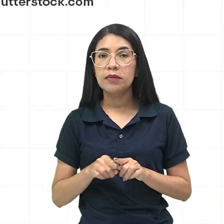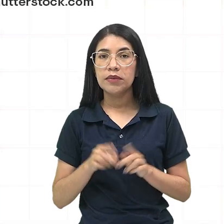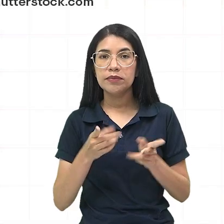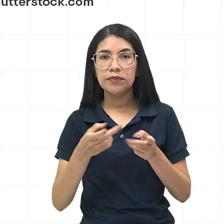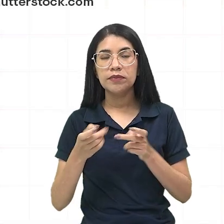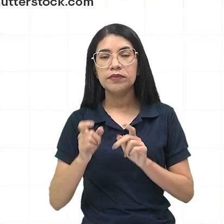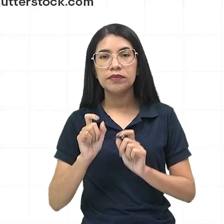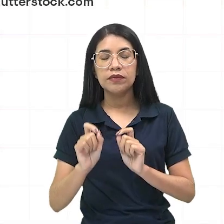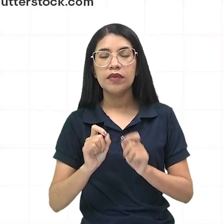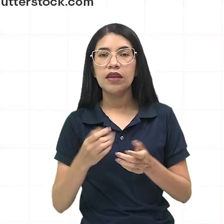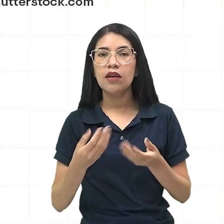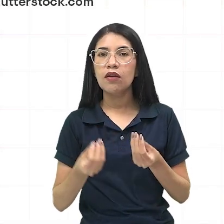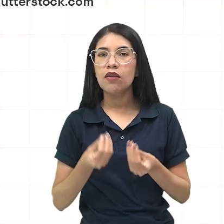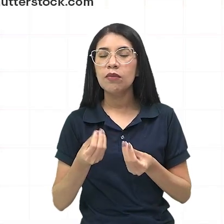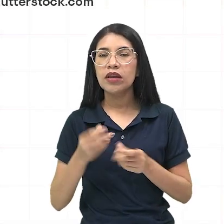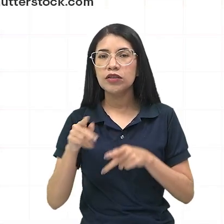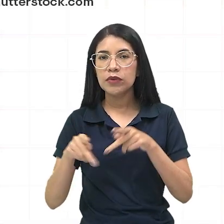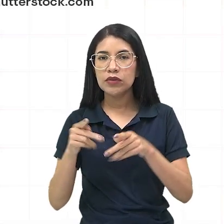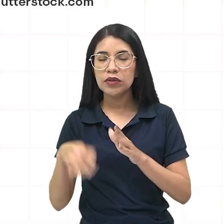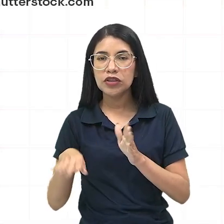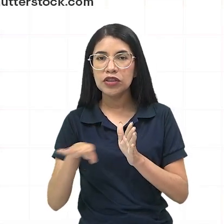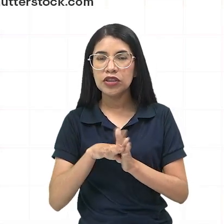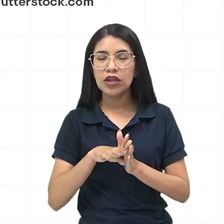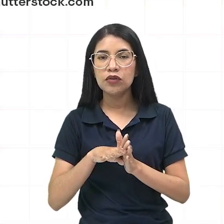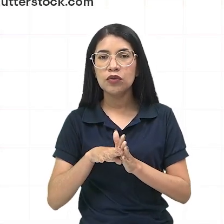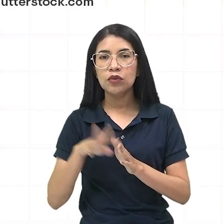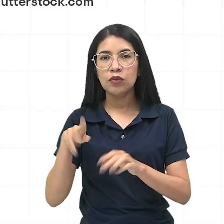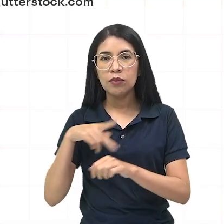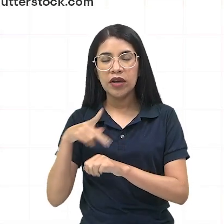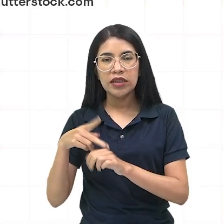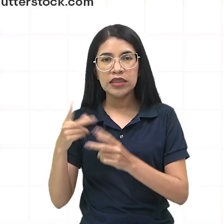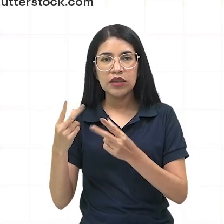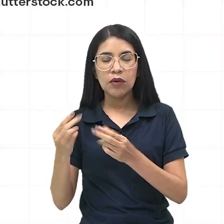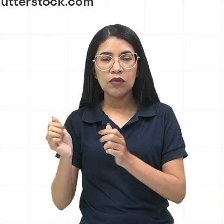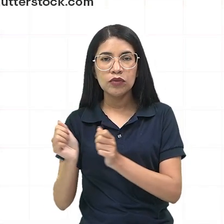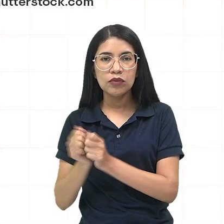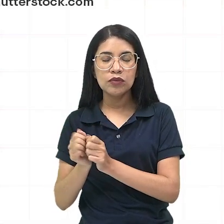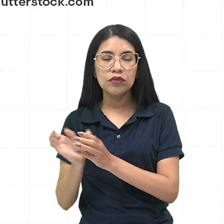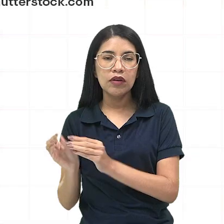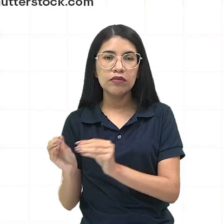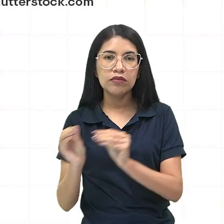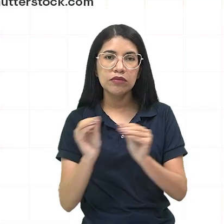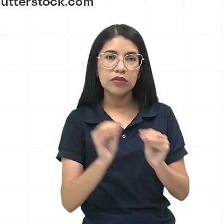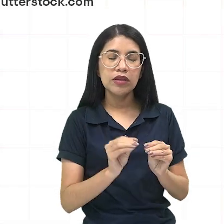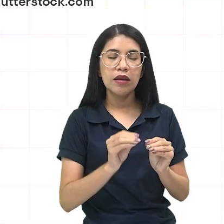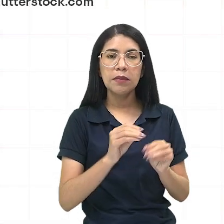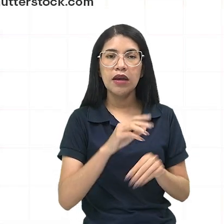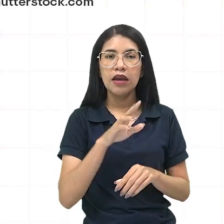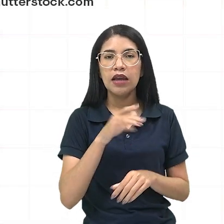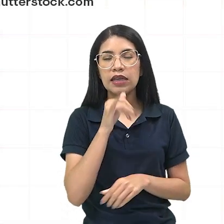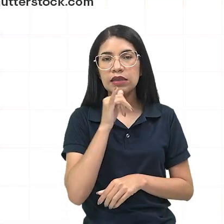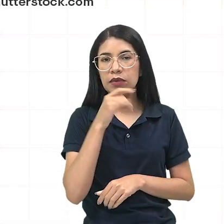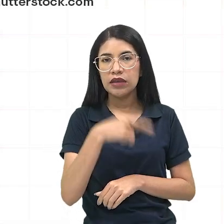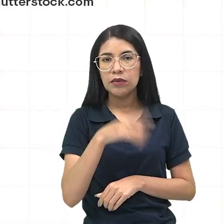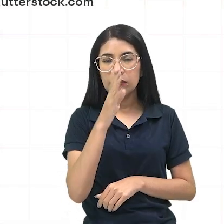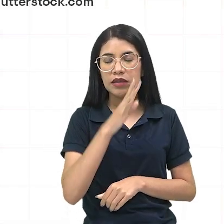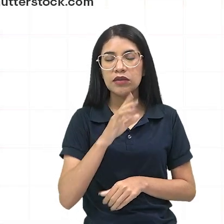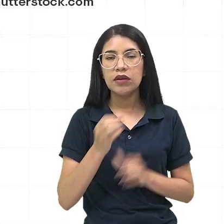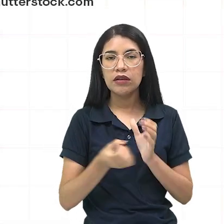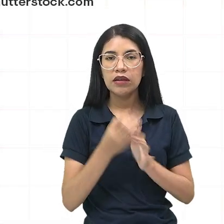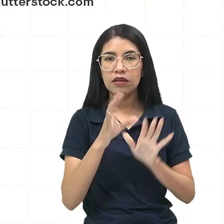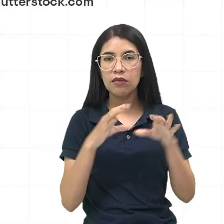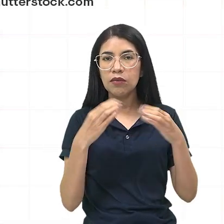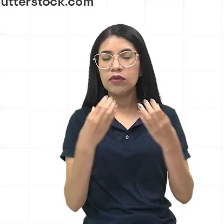que essa chegada de muitas pessoas de um mesmo país em um país diferente acaba formando essas comunidades e